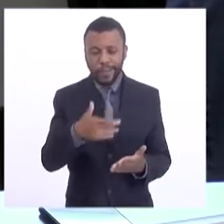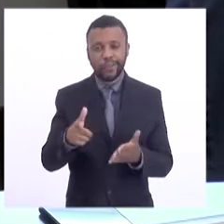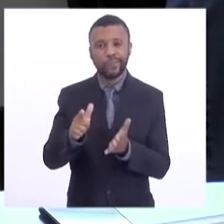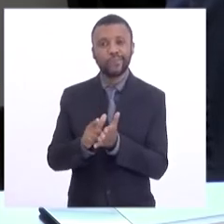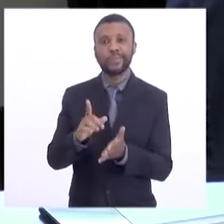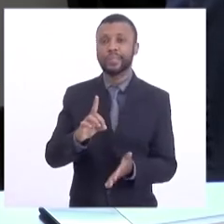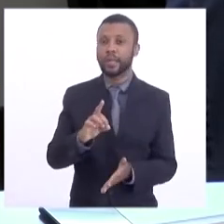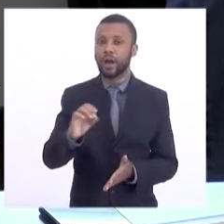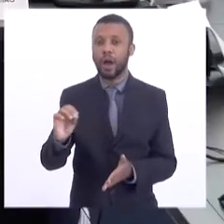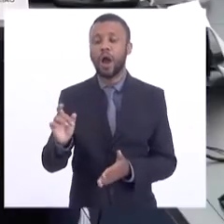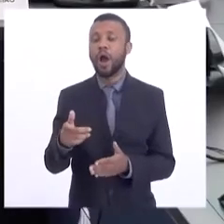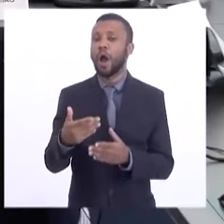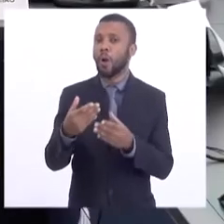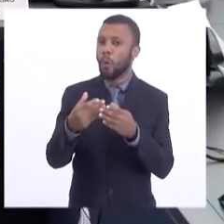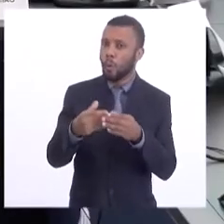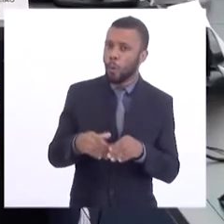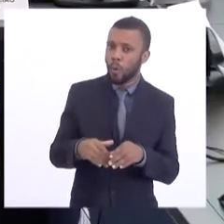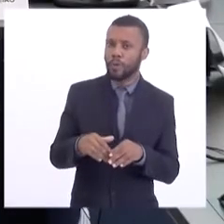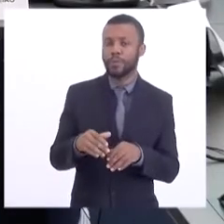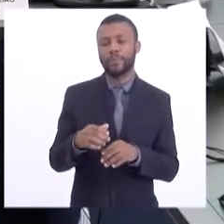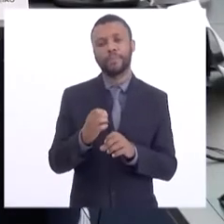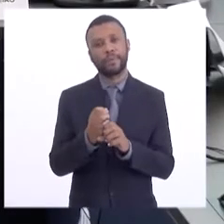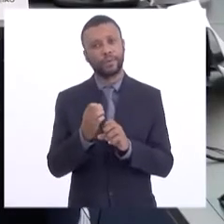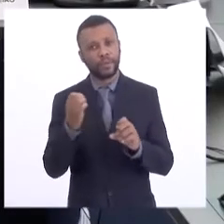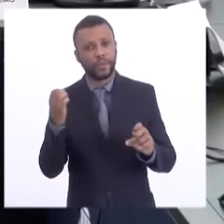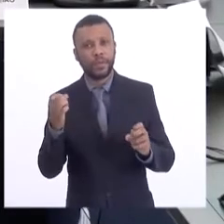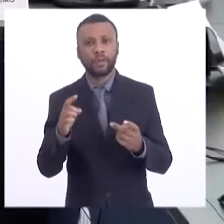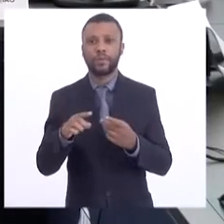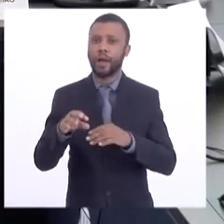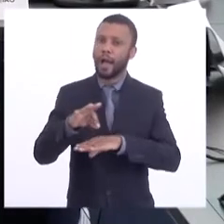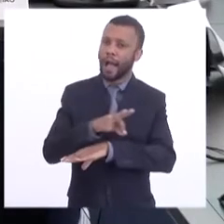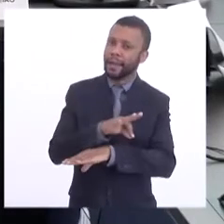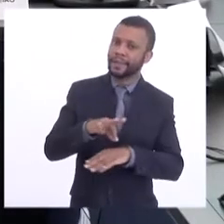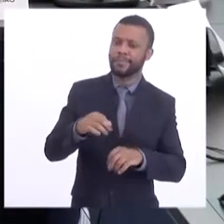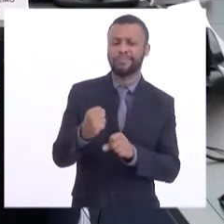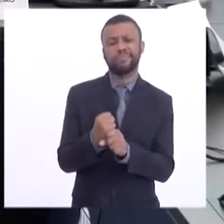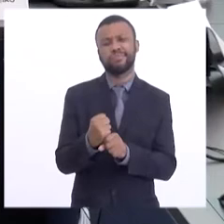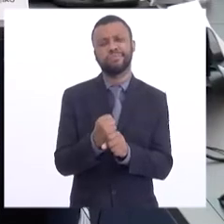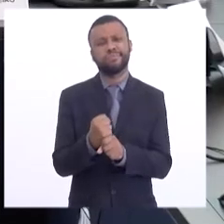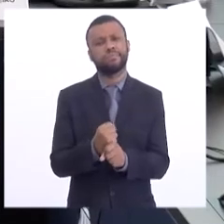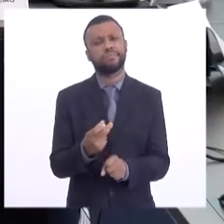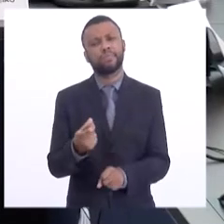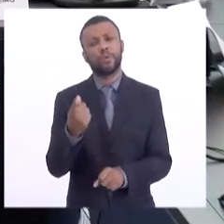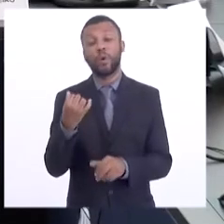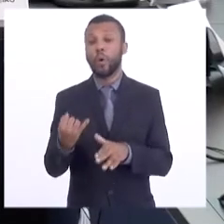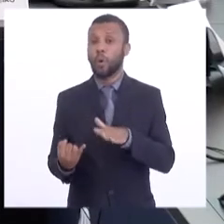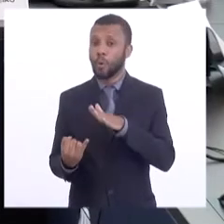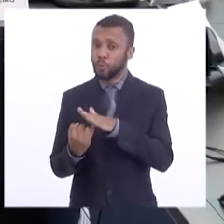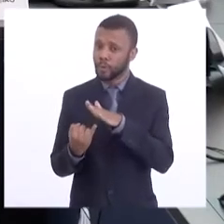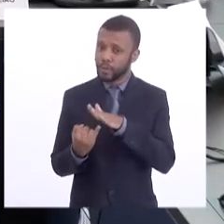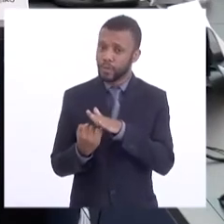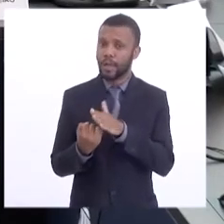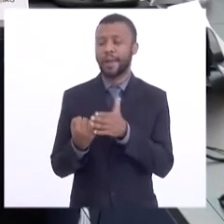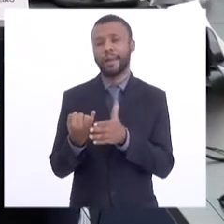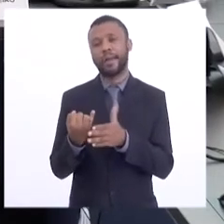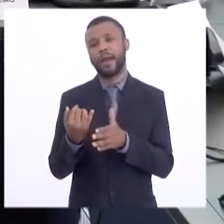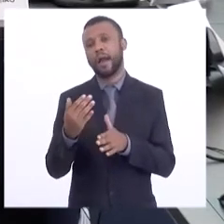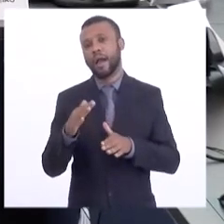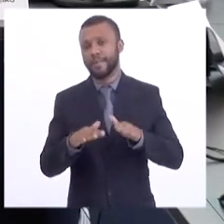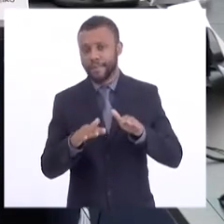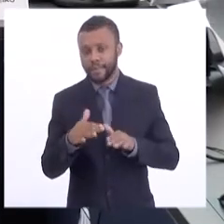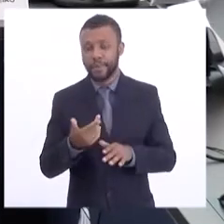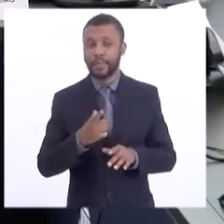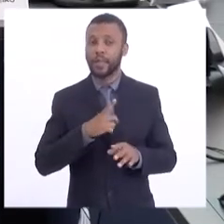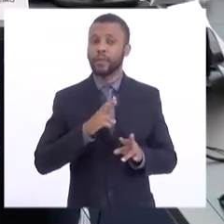concurso para engenheiro arquiteto jogando há muitos anos odinéia desloca-se